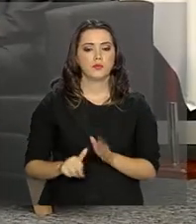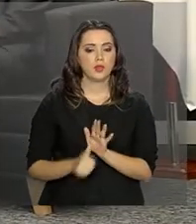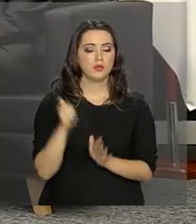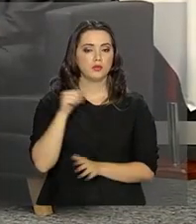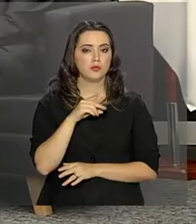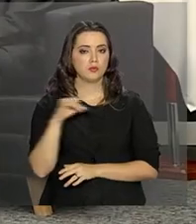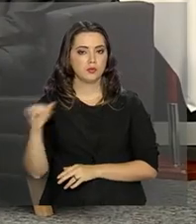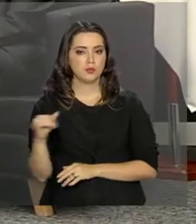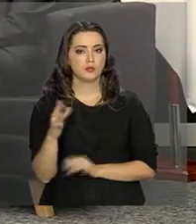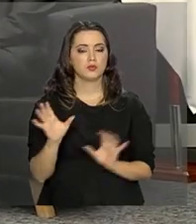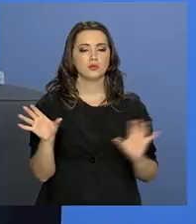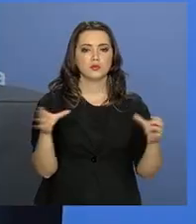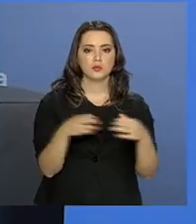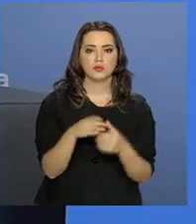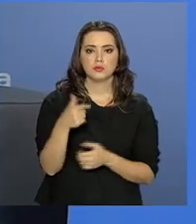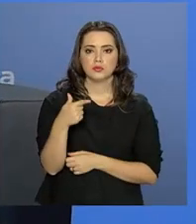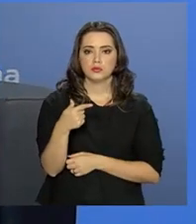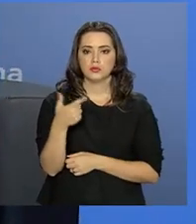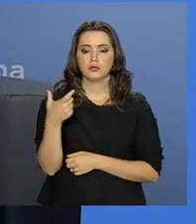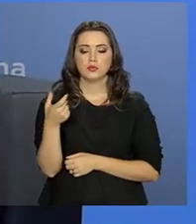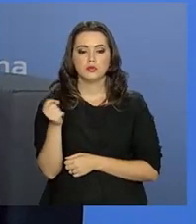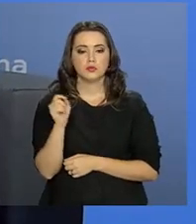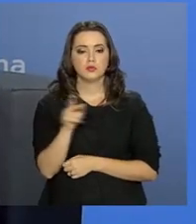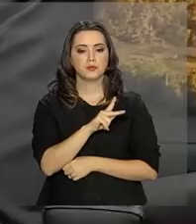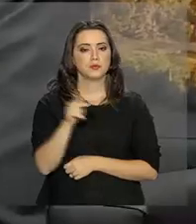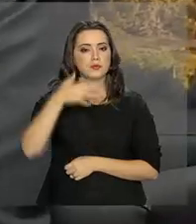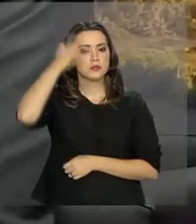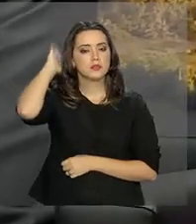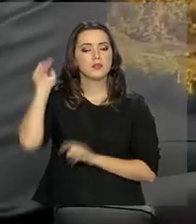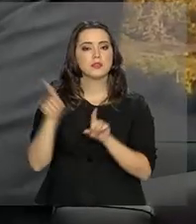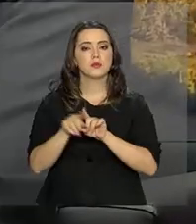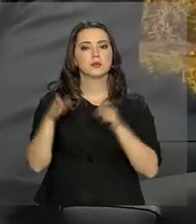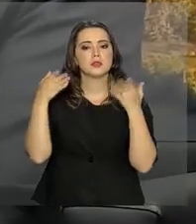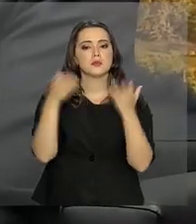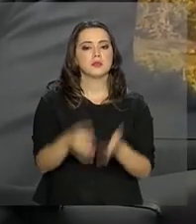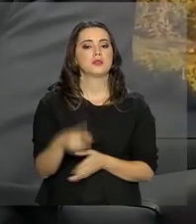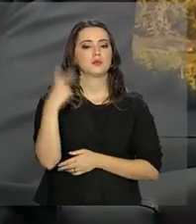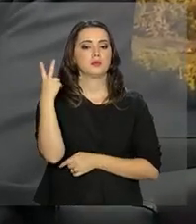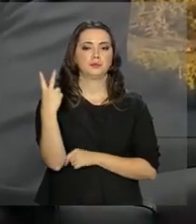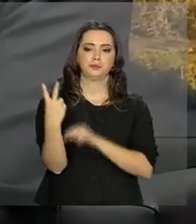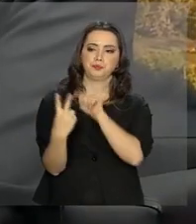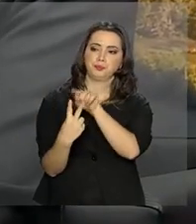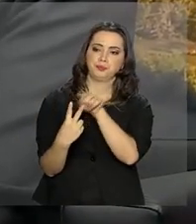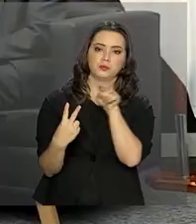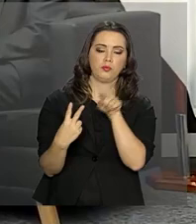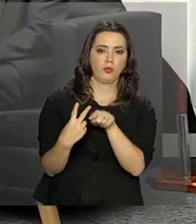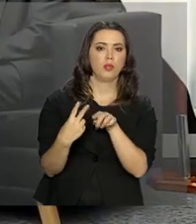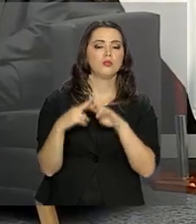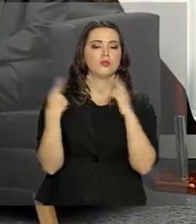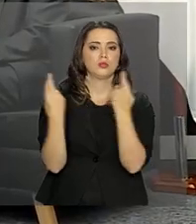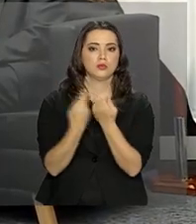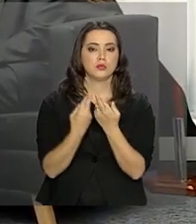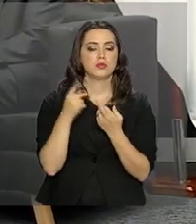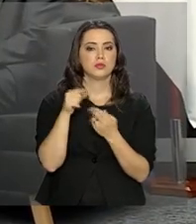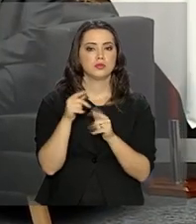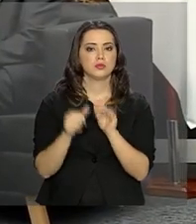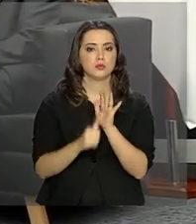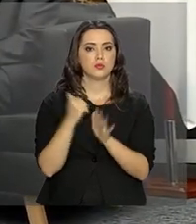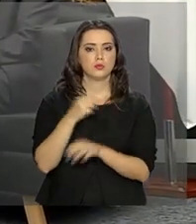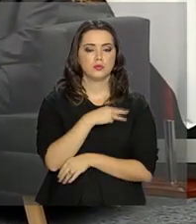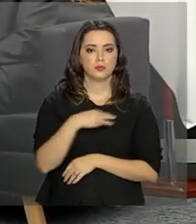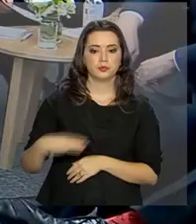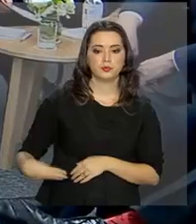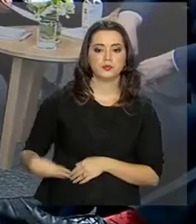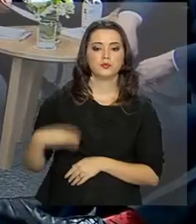primeiro dia da cúpula do G20, o presidente Michel Temer também participou de duas reuniões bilaterais com os primeiros ministros